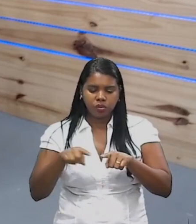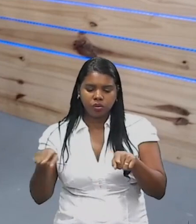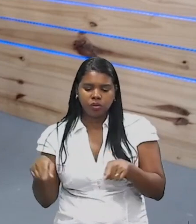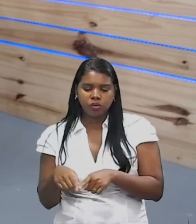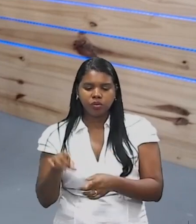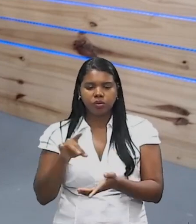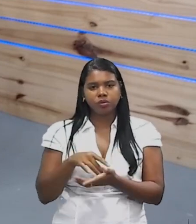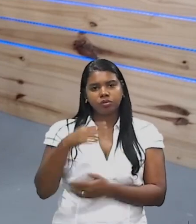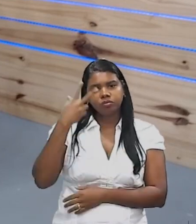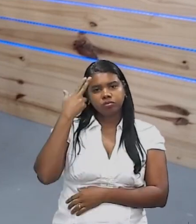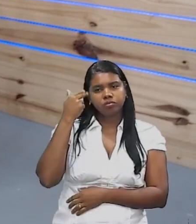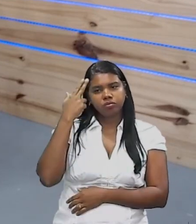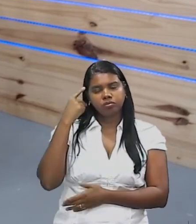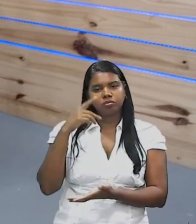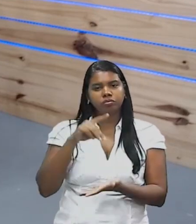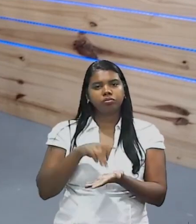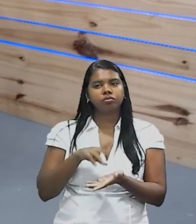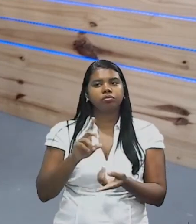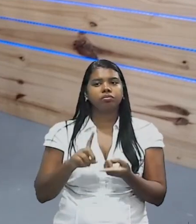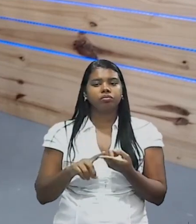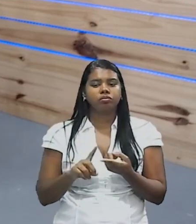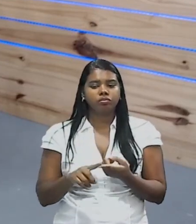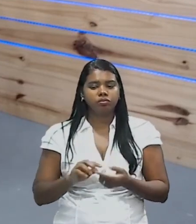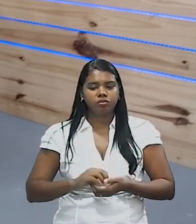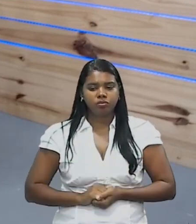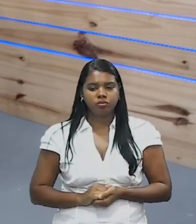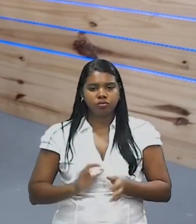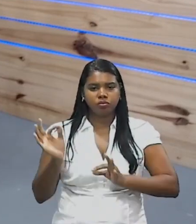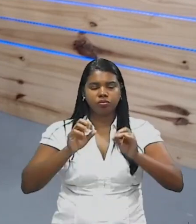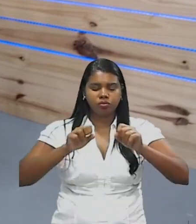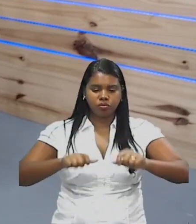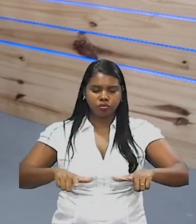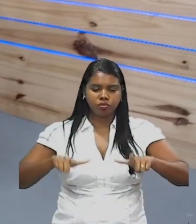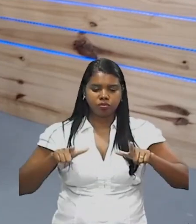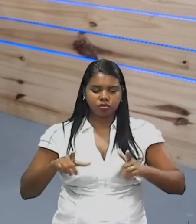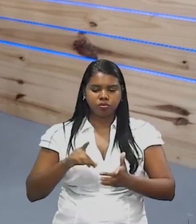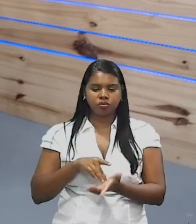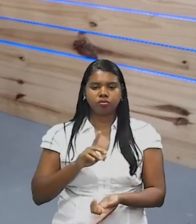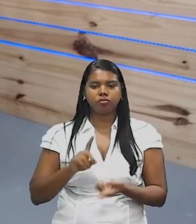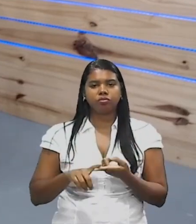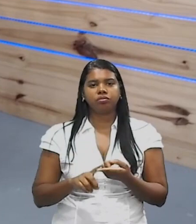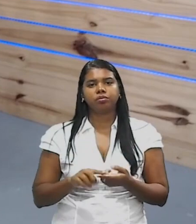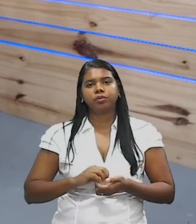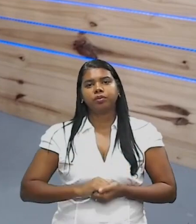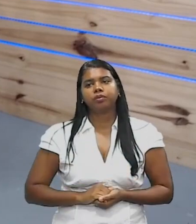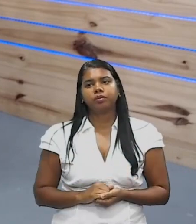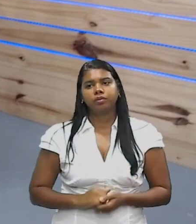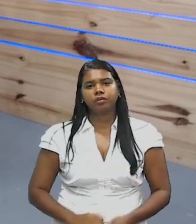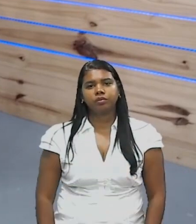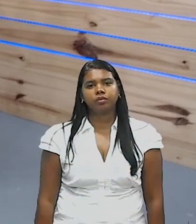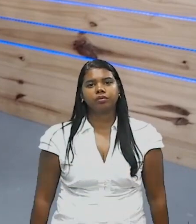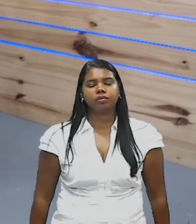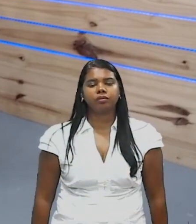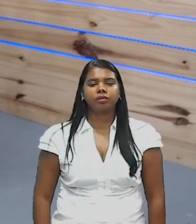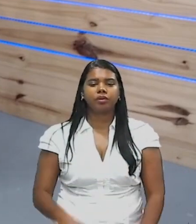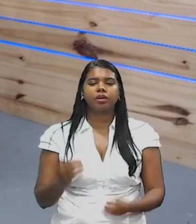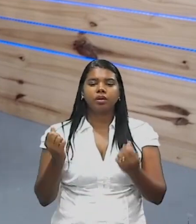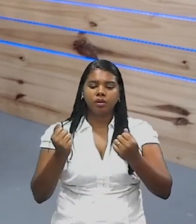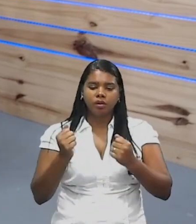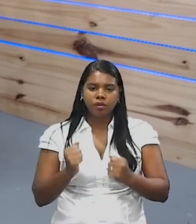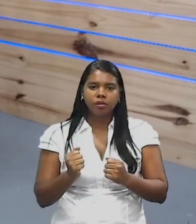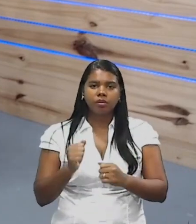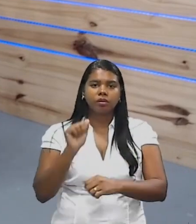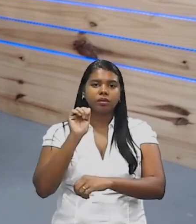naturalmente, o processo de auditoria externa, conduzida por um organismo certificador credenciado, pode ser uma tarde, pode ser, né, um